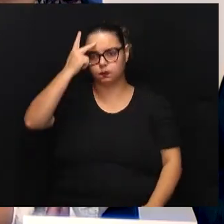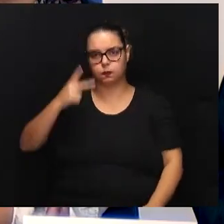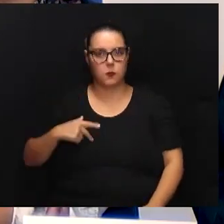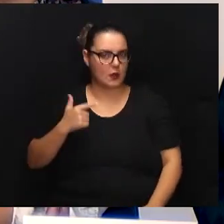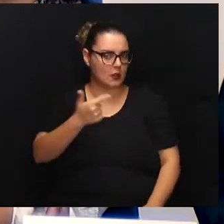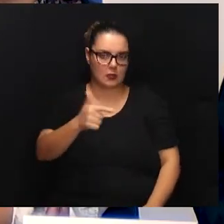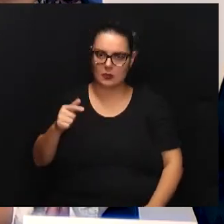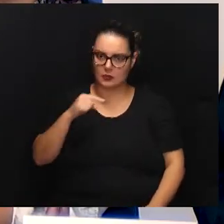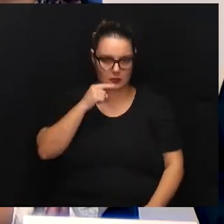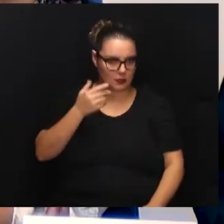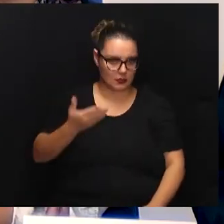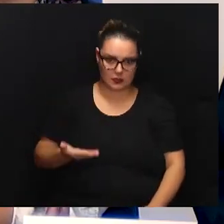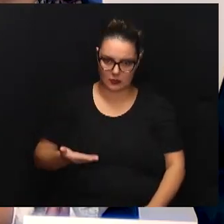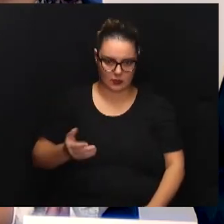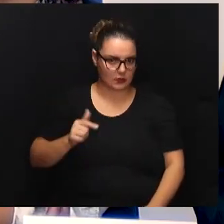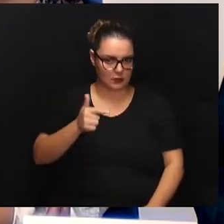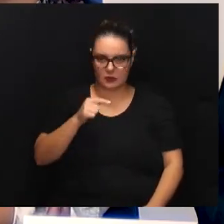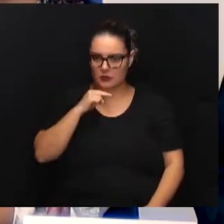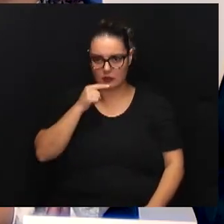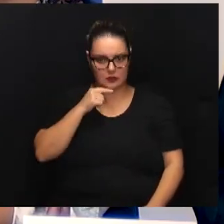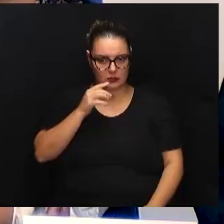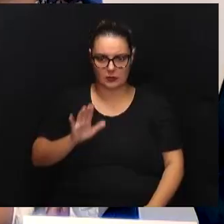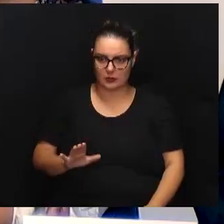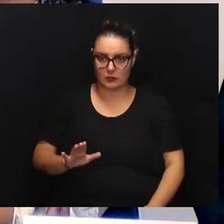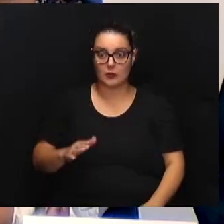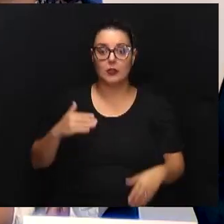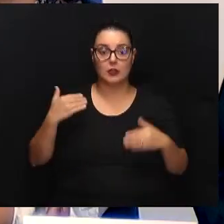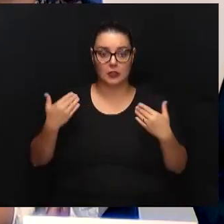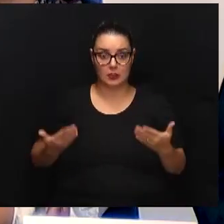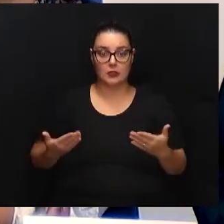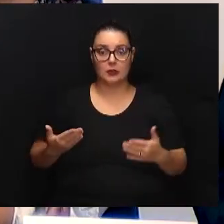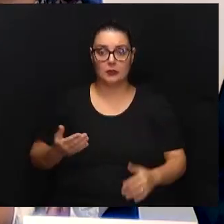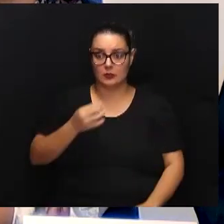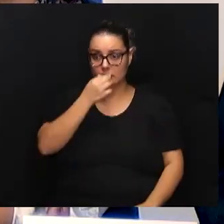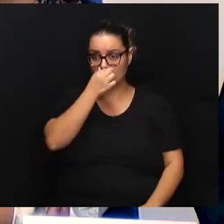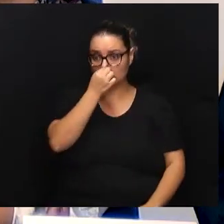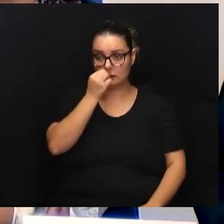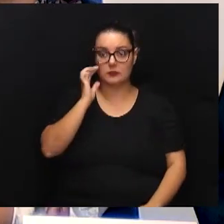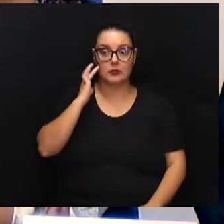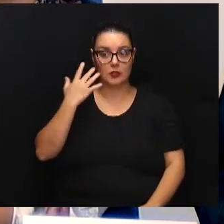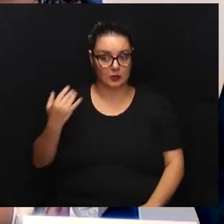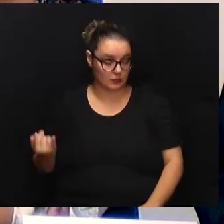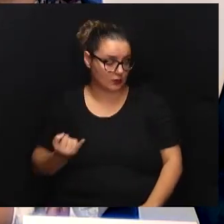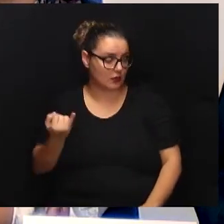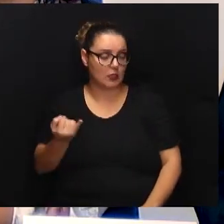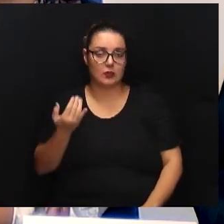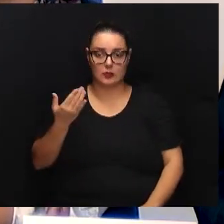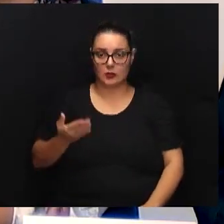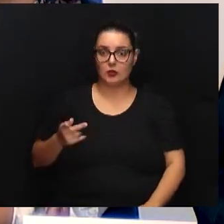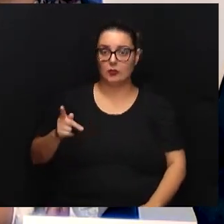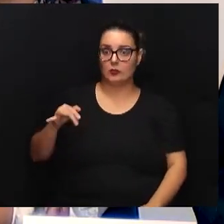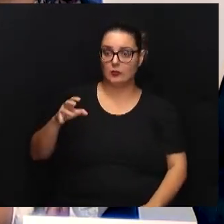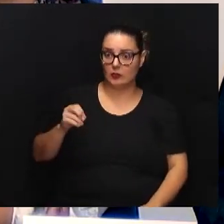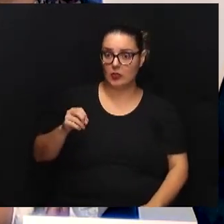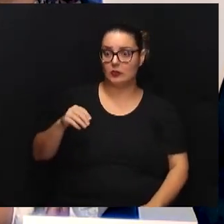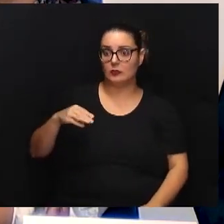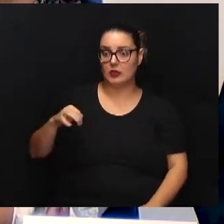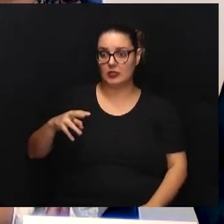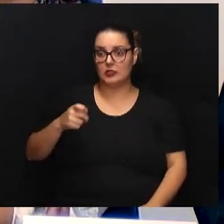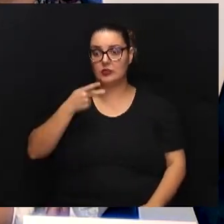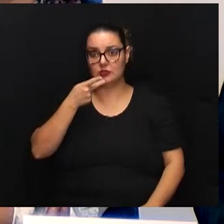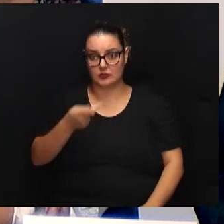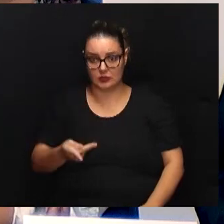disso. Então, eu acho muito importante isso que o Paulo Mariante falou, que a parada desse ano vai levar o lema